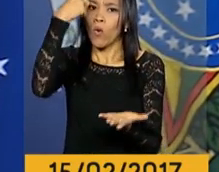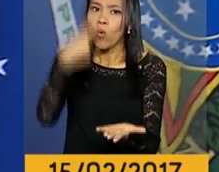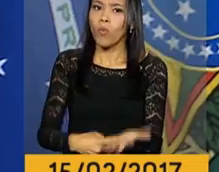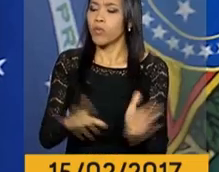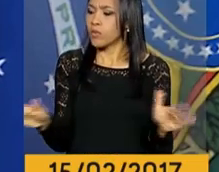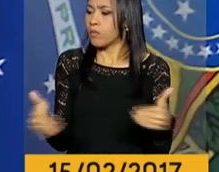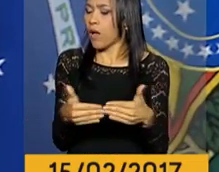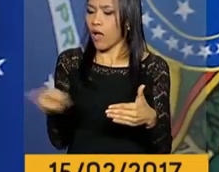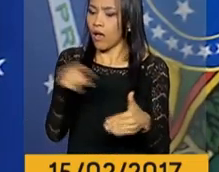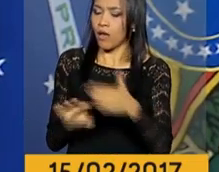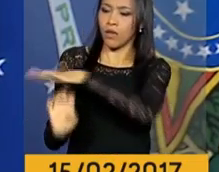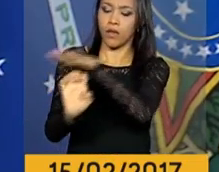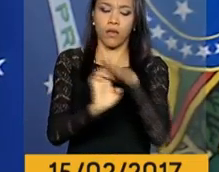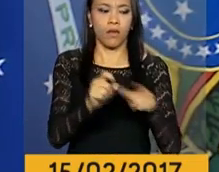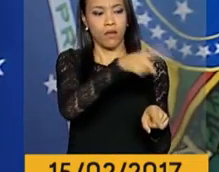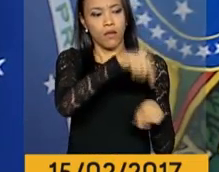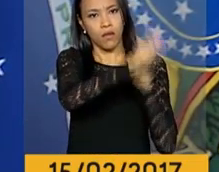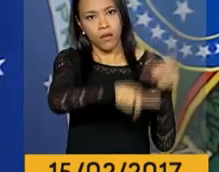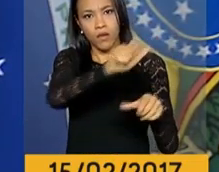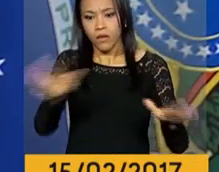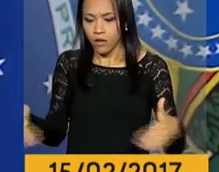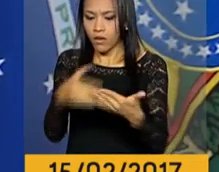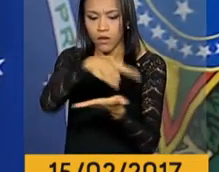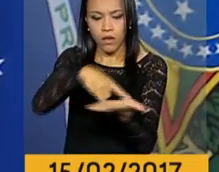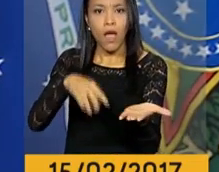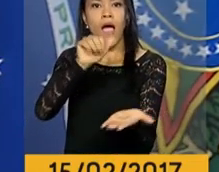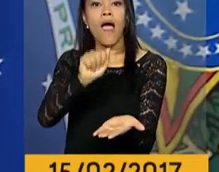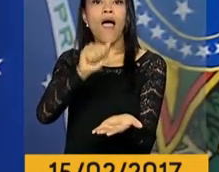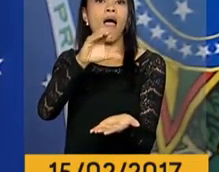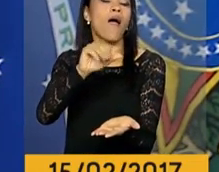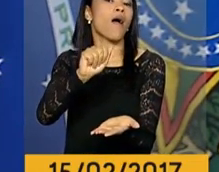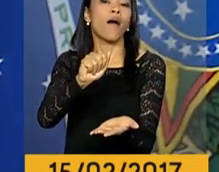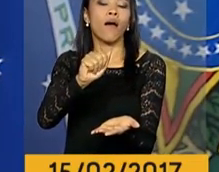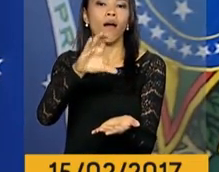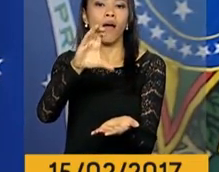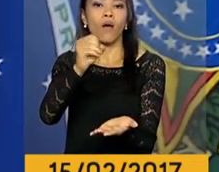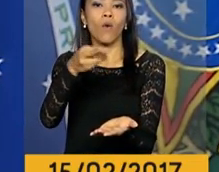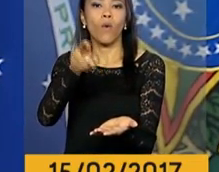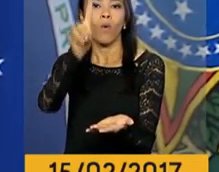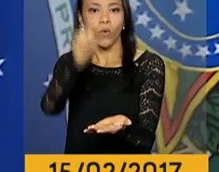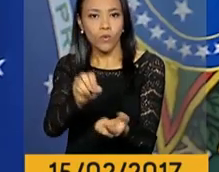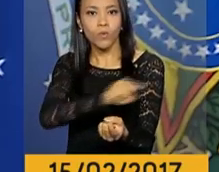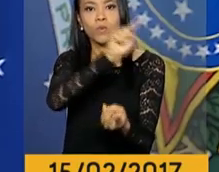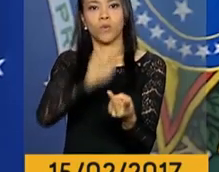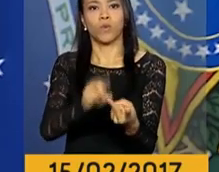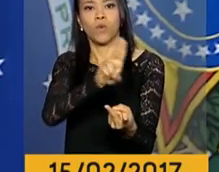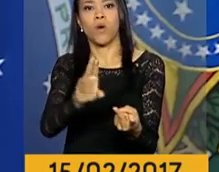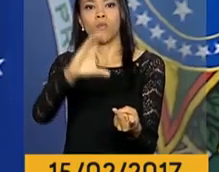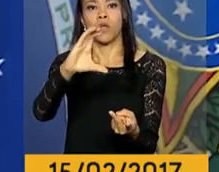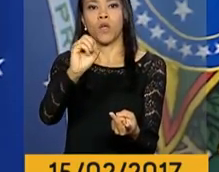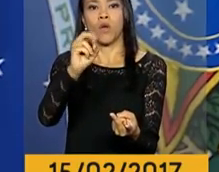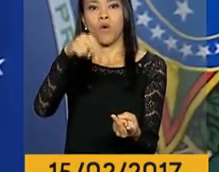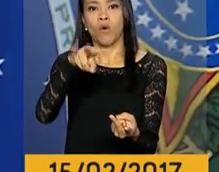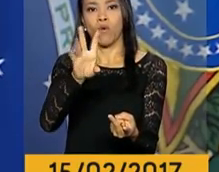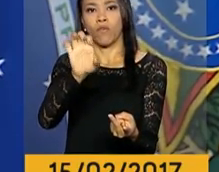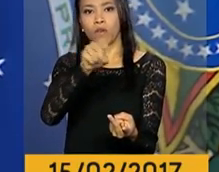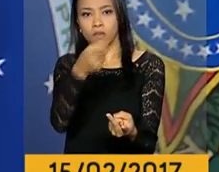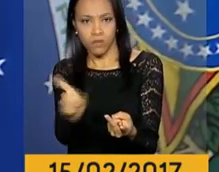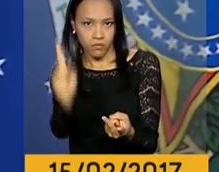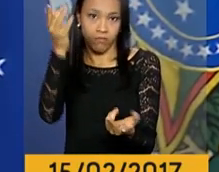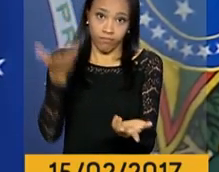coletivos e das convenções eh coletivas de trabalho. Eu penso que isto logo ah chegará